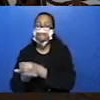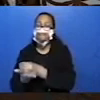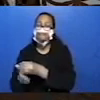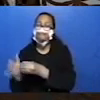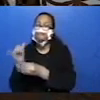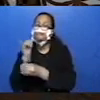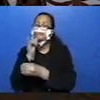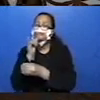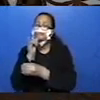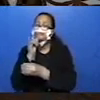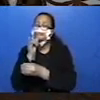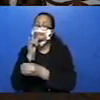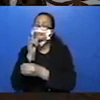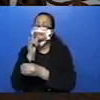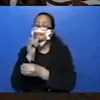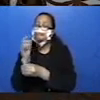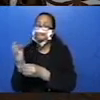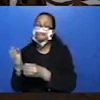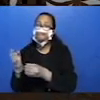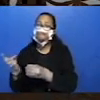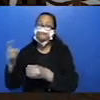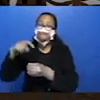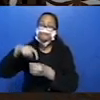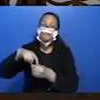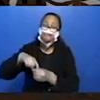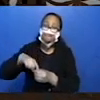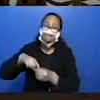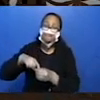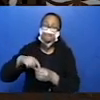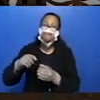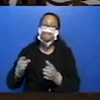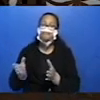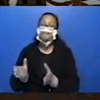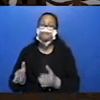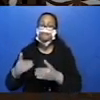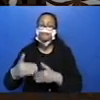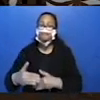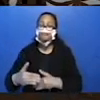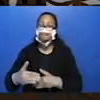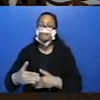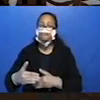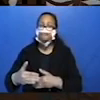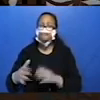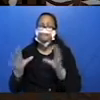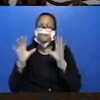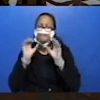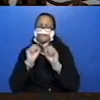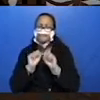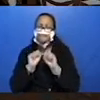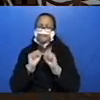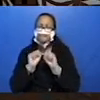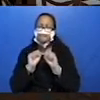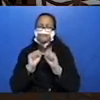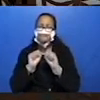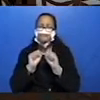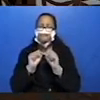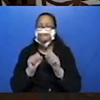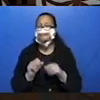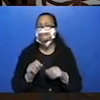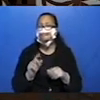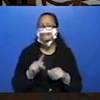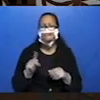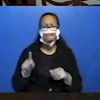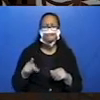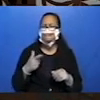exemplo, numa caixa. Eu pego e guardo e ponho na caixa. Ela vai ficar escura. Ah, professora, eu não tenho caixa. Põe